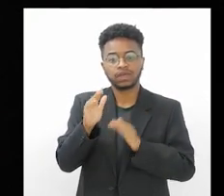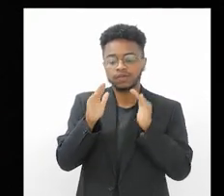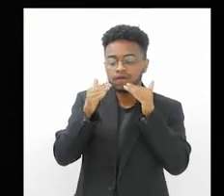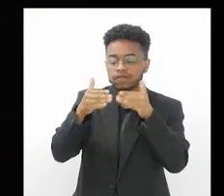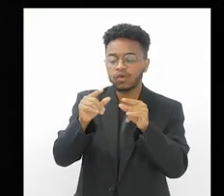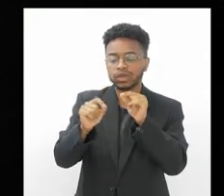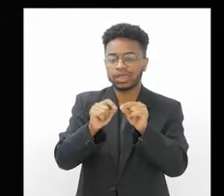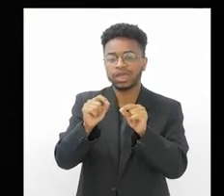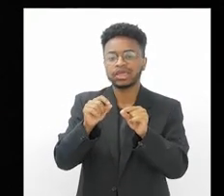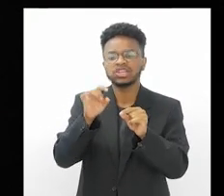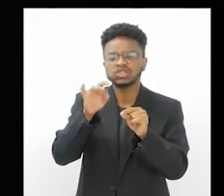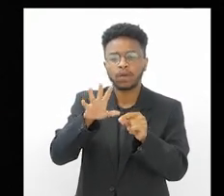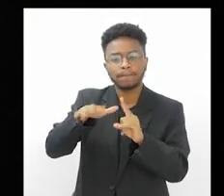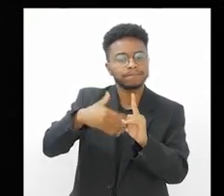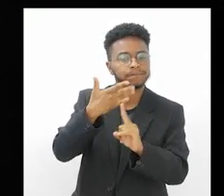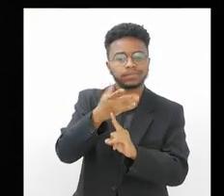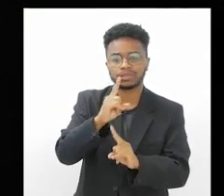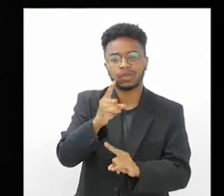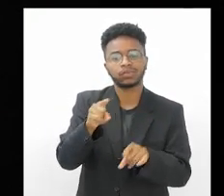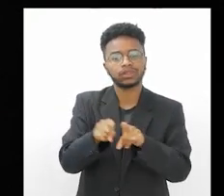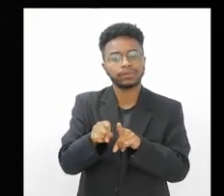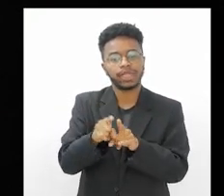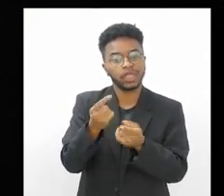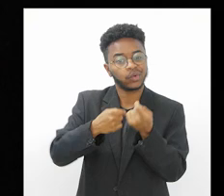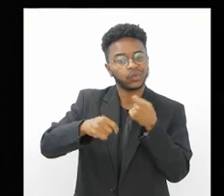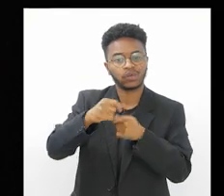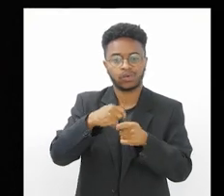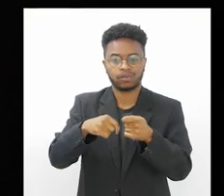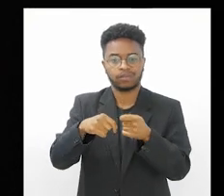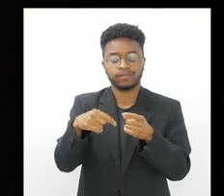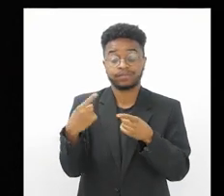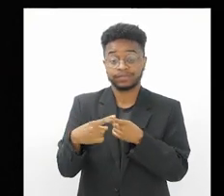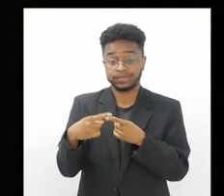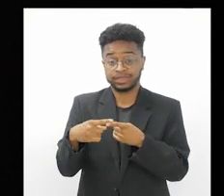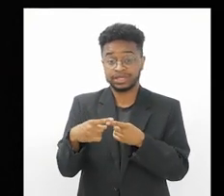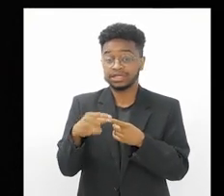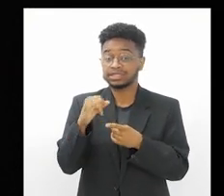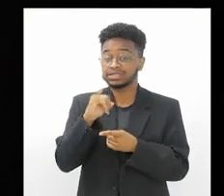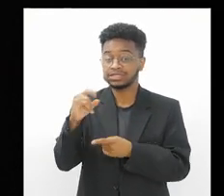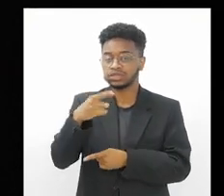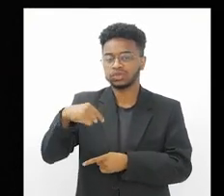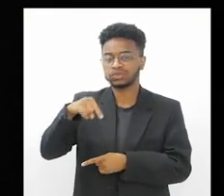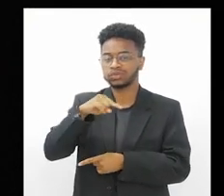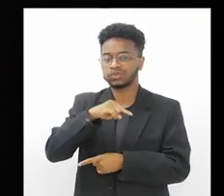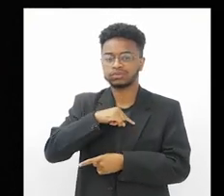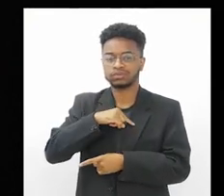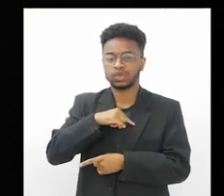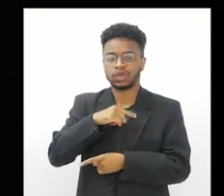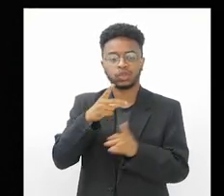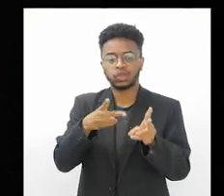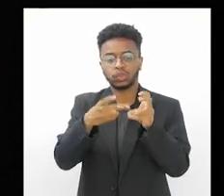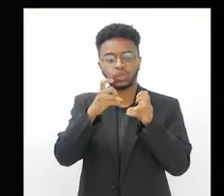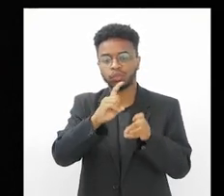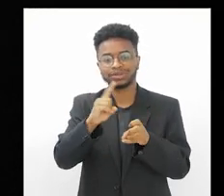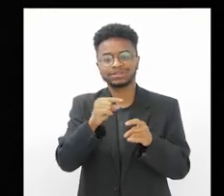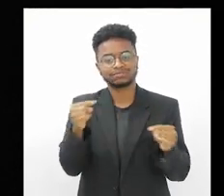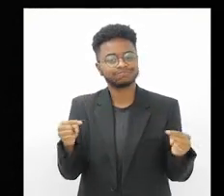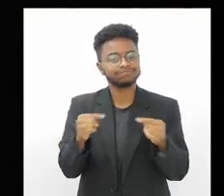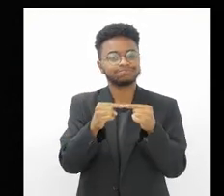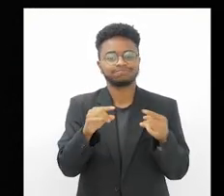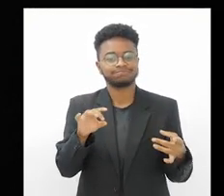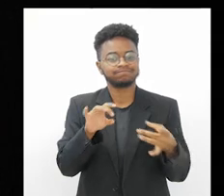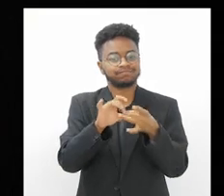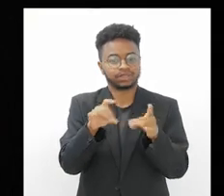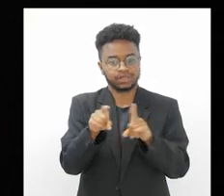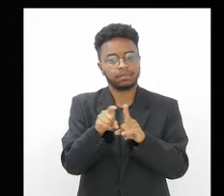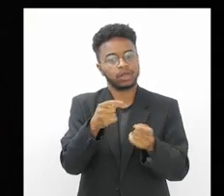questão ambiental, mas também como uma questão econômica. Então, enquanto você não enfrenta a questão climática como algo econômico, que aí